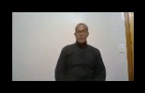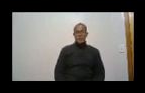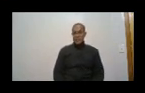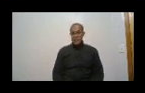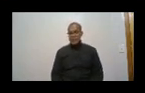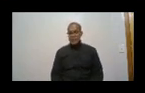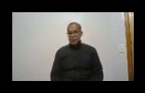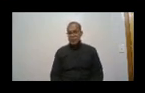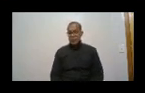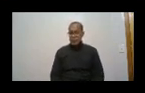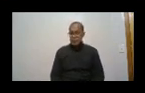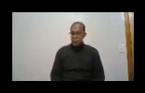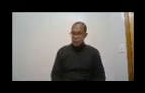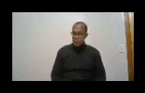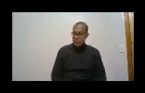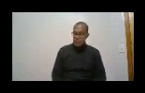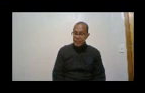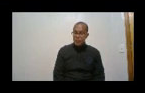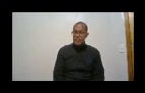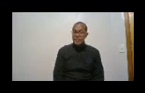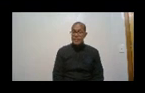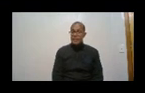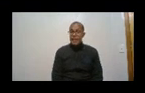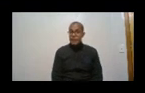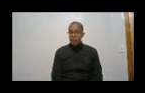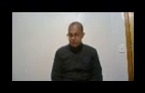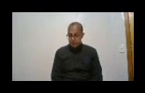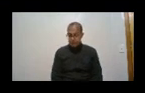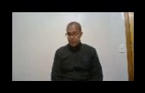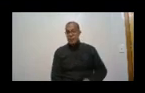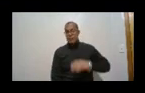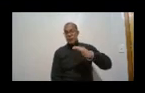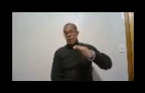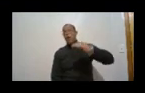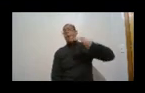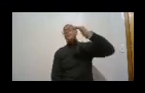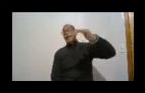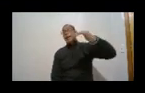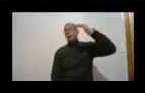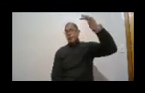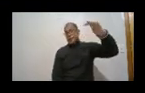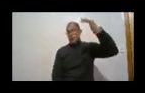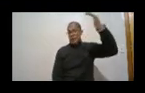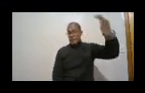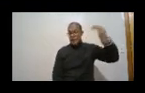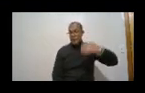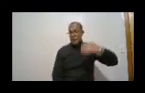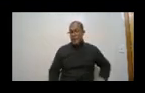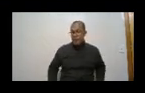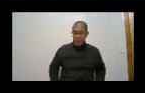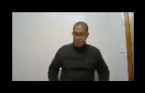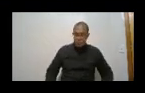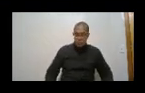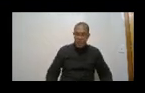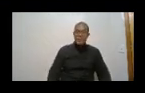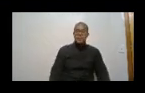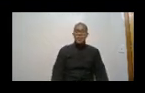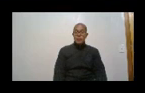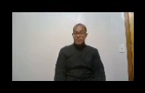certa especificidade enquanto eu estou usando ela numa determinada dose. Se eu aumento essa dose, ela